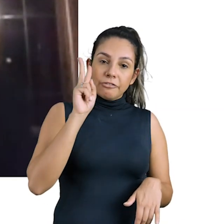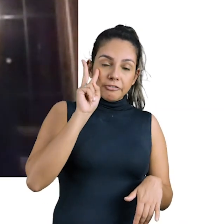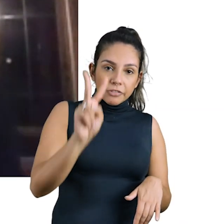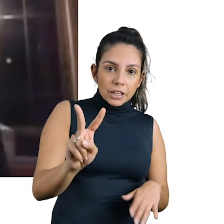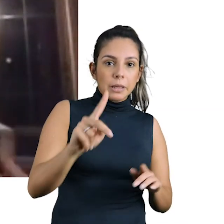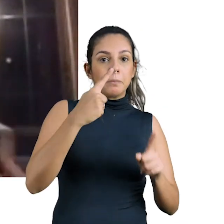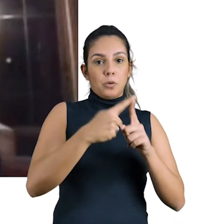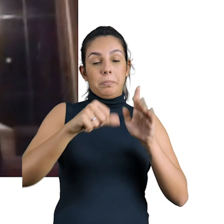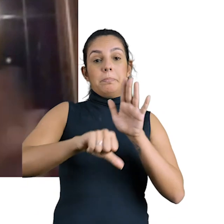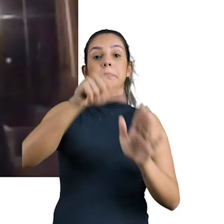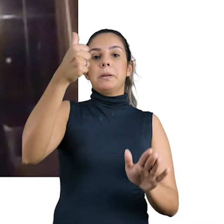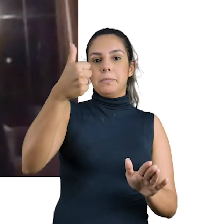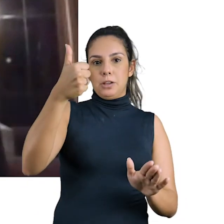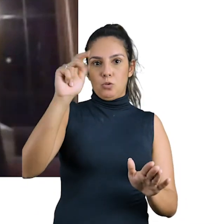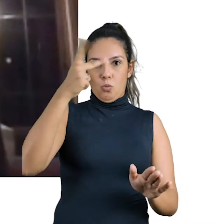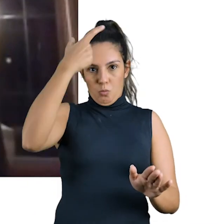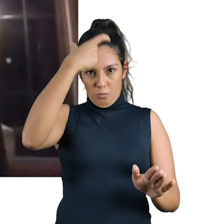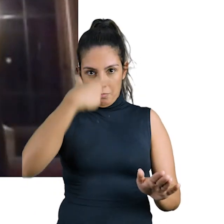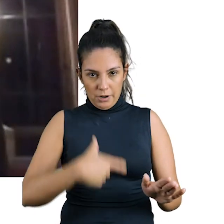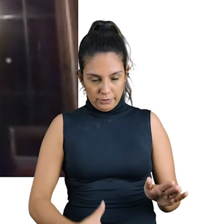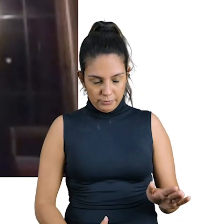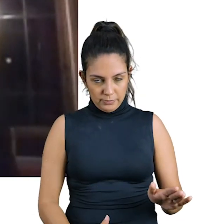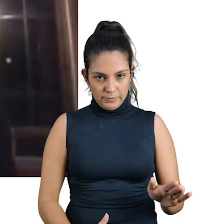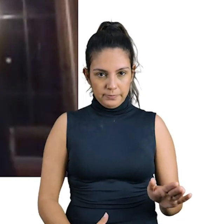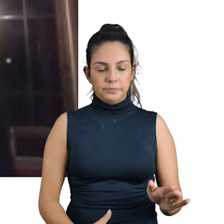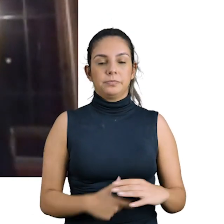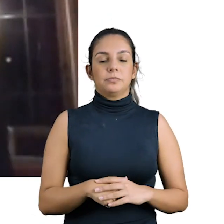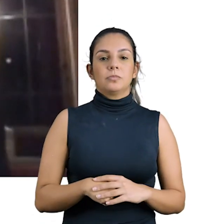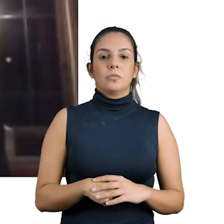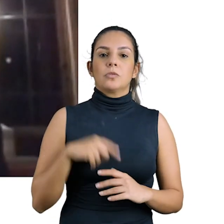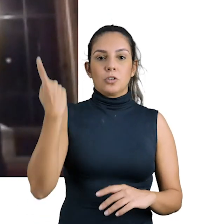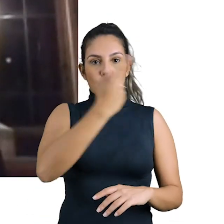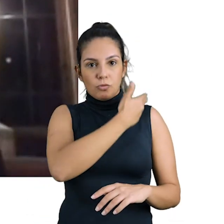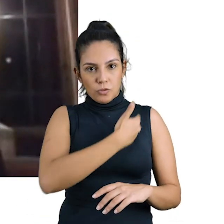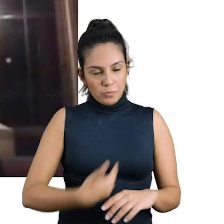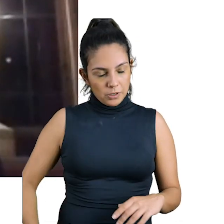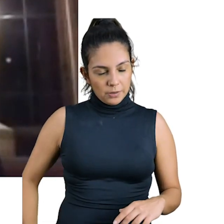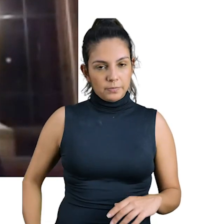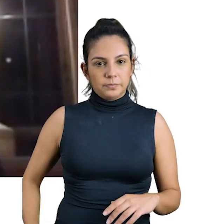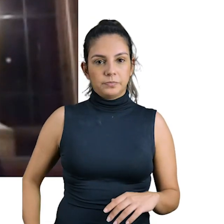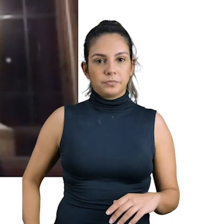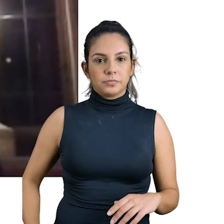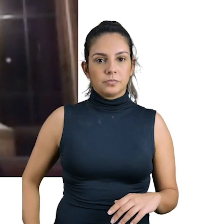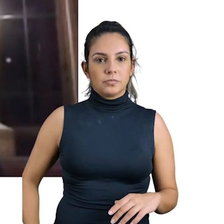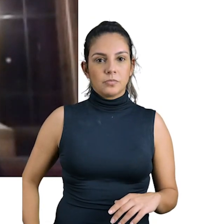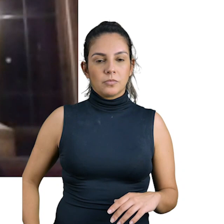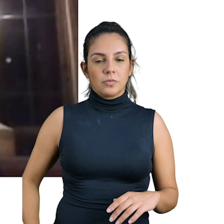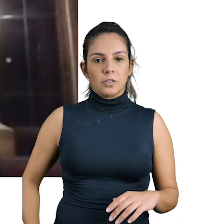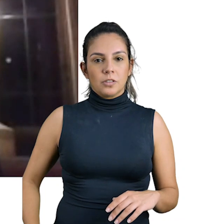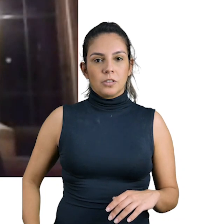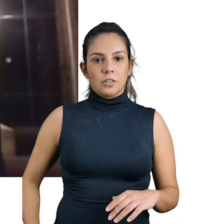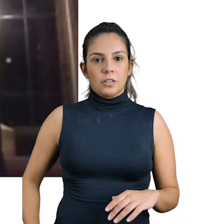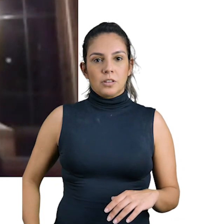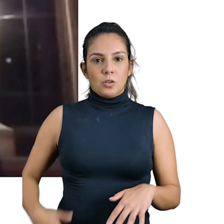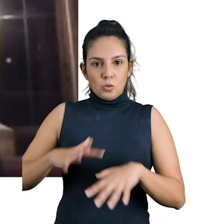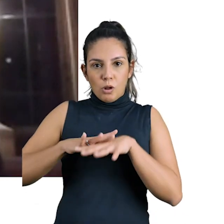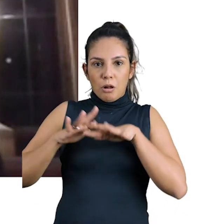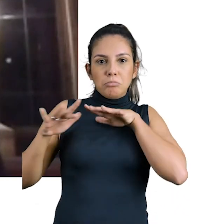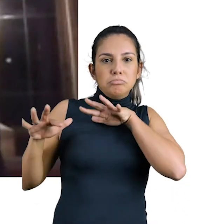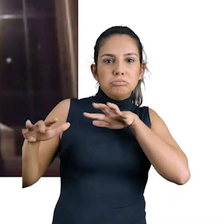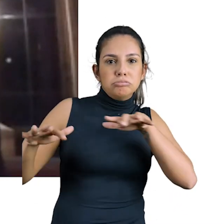primeiro lugar, por uma razão humanitária, né? Eu penso que o nosso governo leva a pandemia sempre com